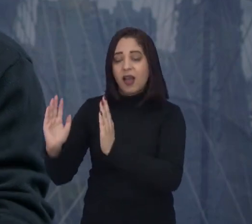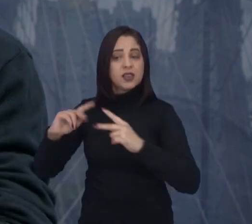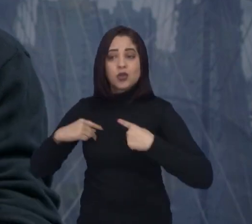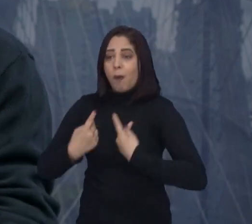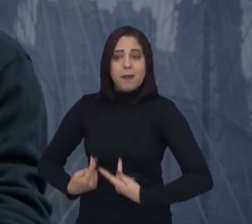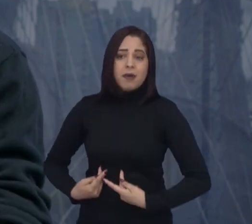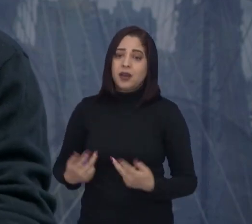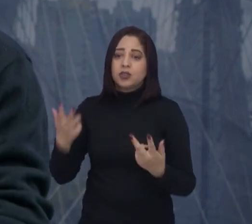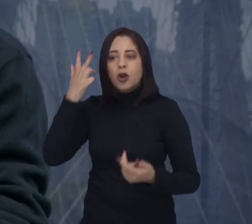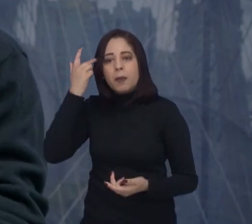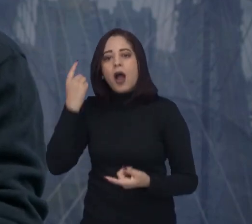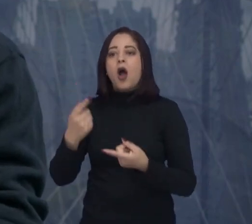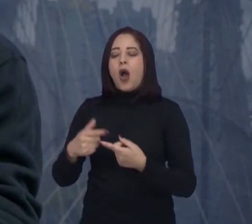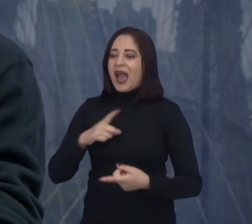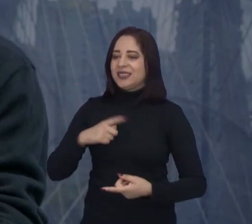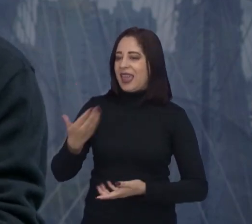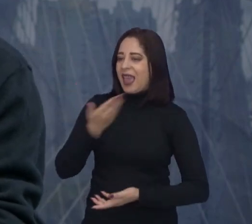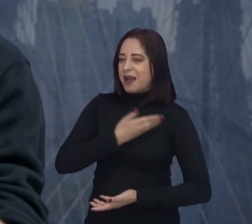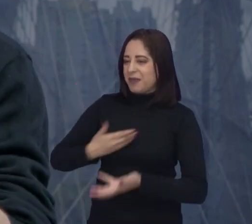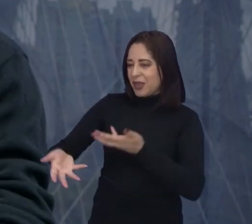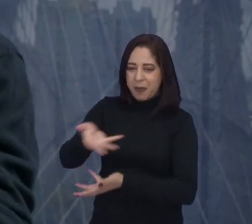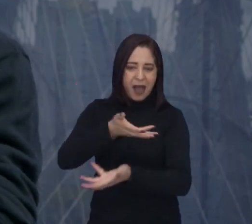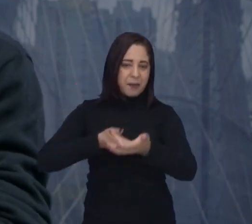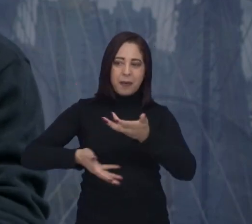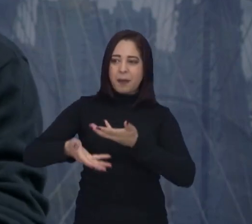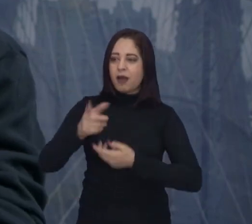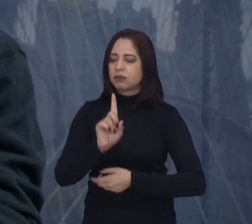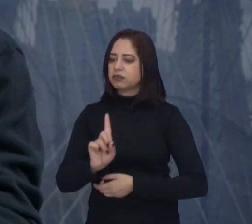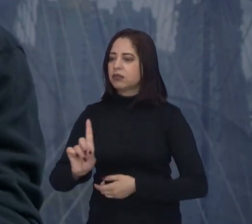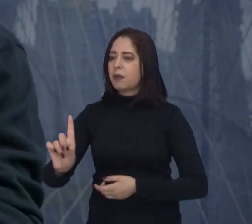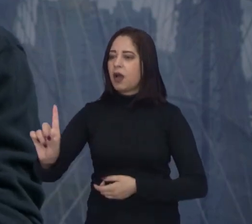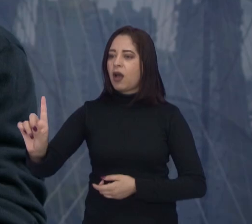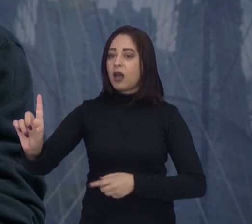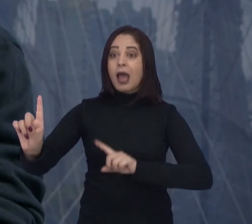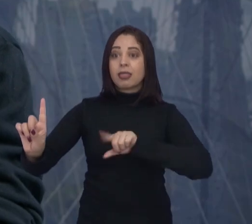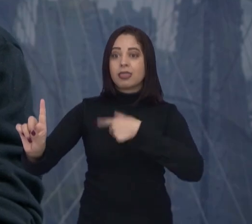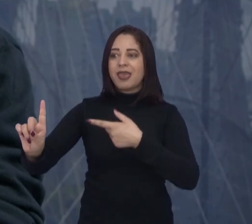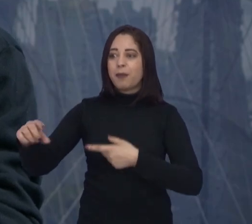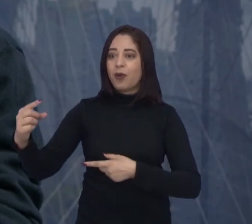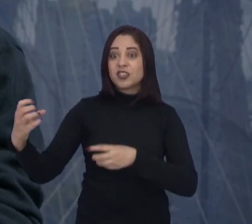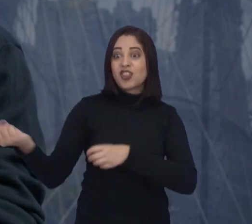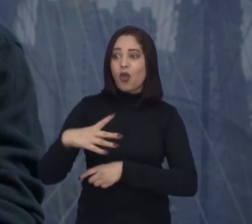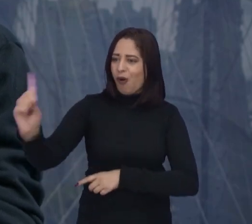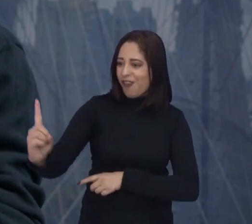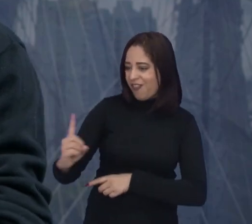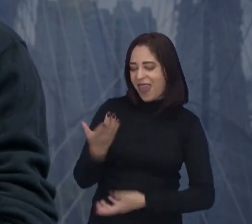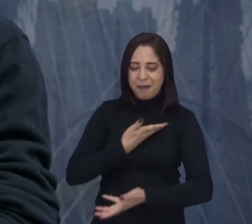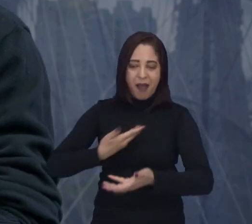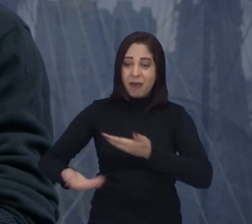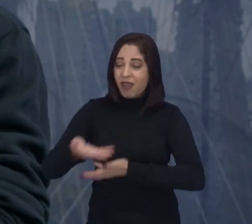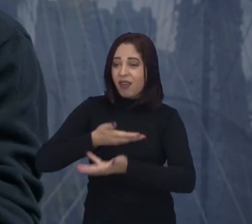Então teremos amigos, amigos vão embora, amigos vão vir, pessoas vão retornar, então é muito importante nessa fase, que acho que é a primeira